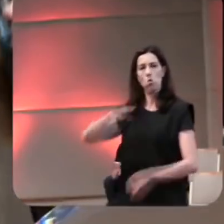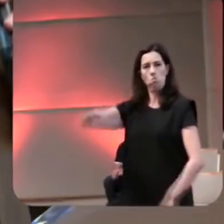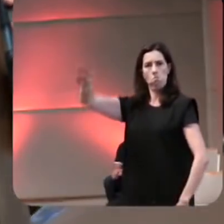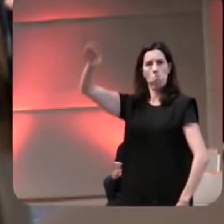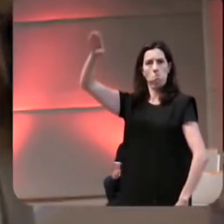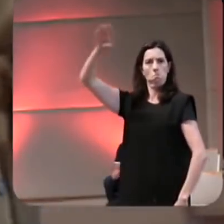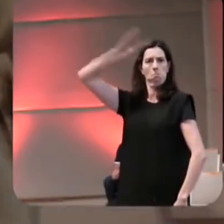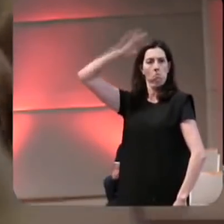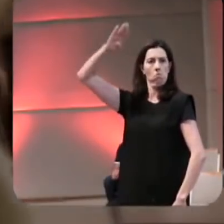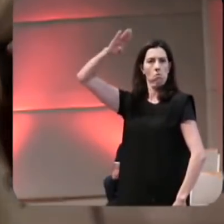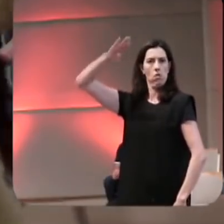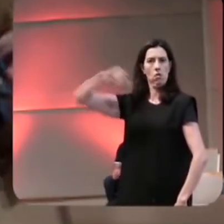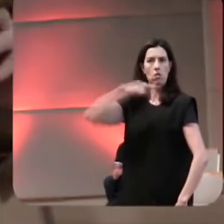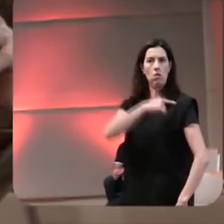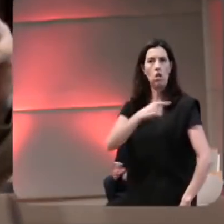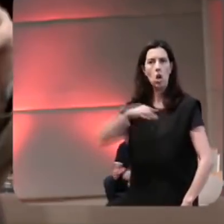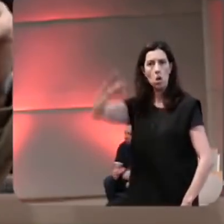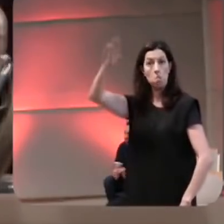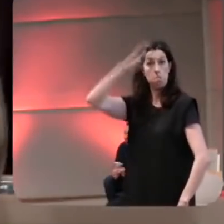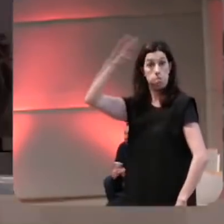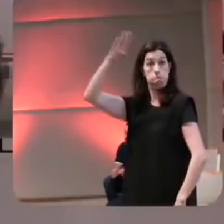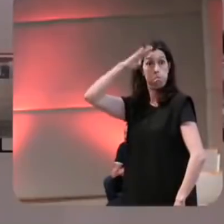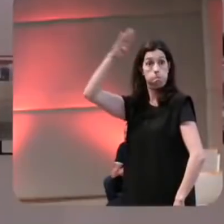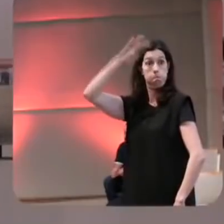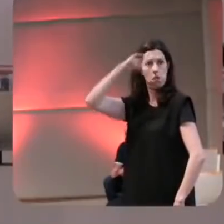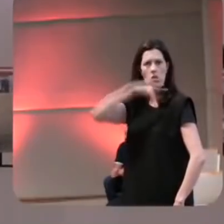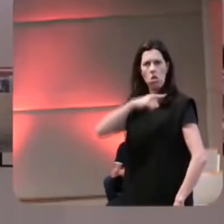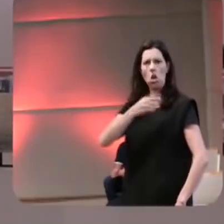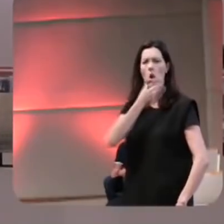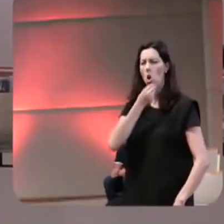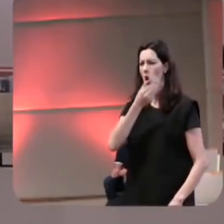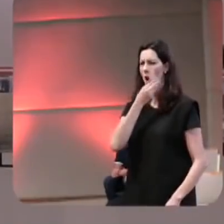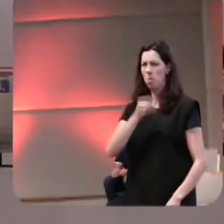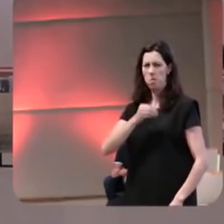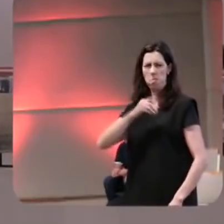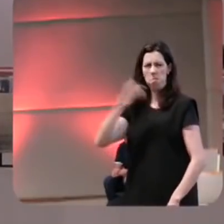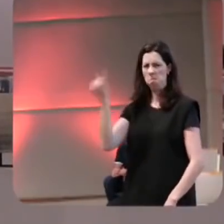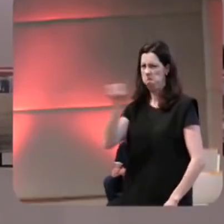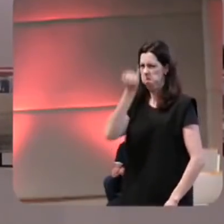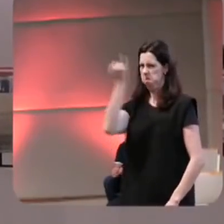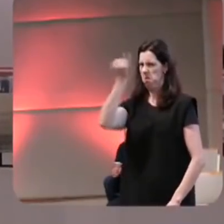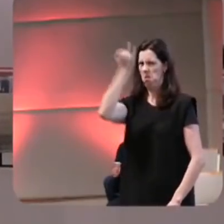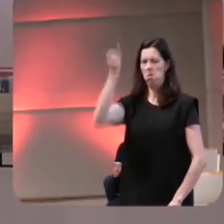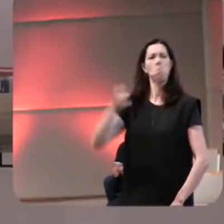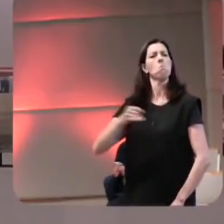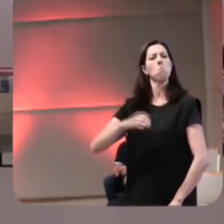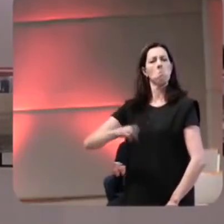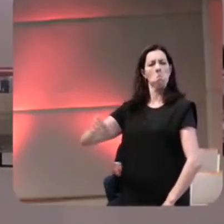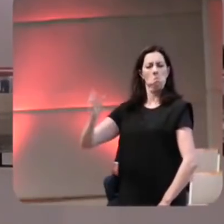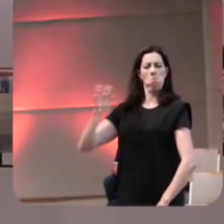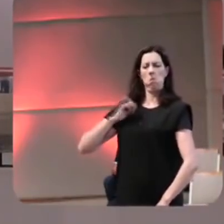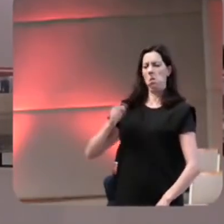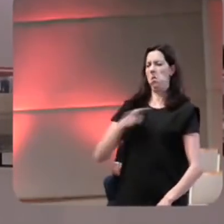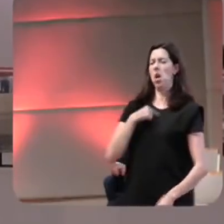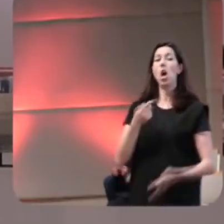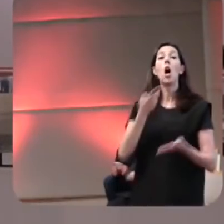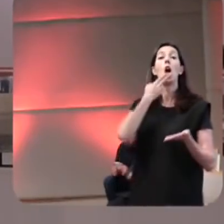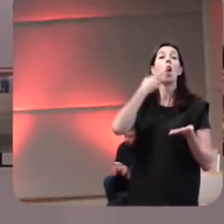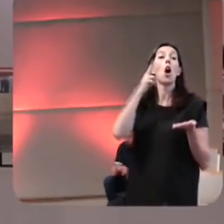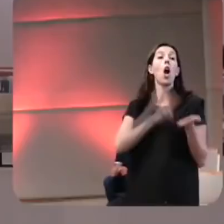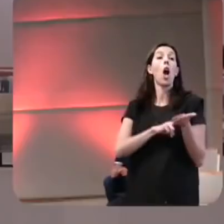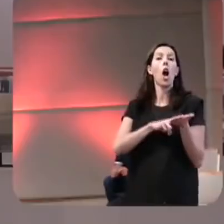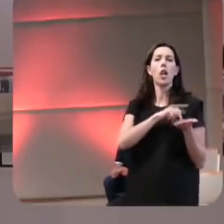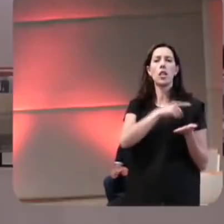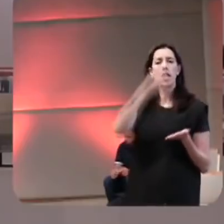General da Síria, desse país aí. E esse general vem com cartas de apresentação